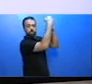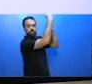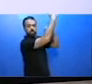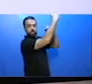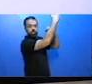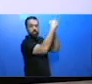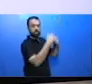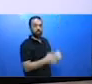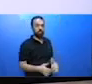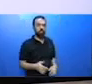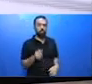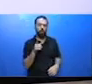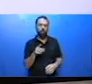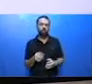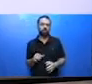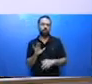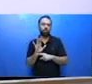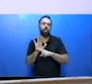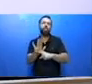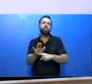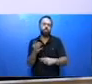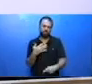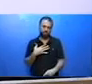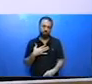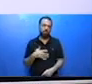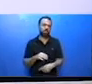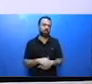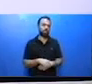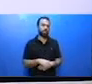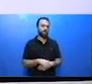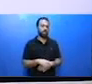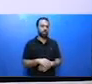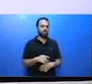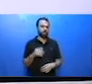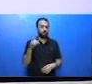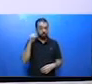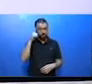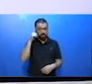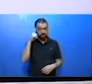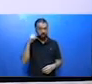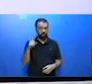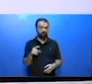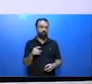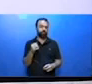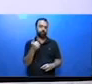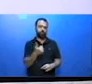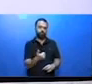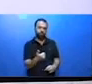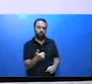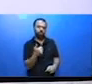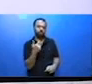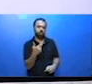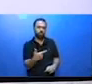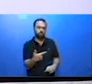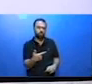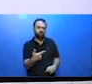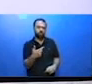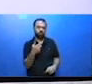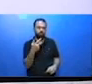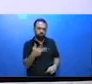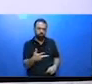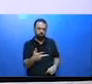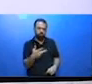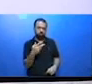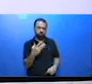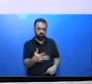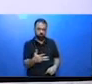ficará? Você me ajuda? Vamos pensar. Nós tínhamos o Pedro, nós tínhamos o Carlos, nós tínhamos